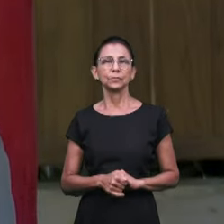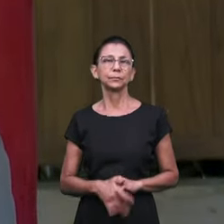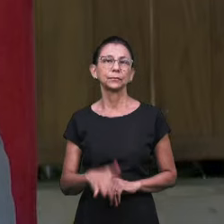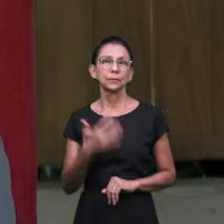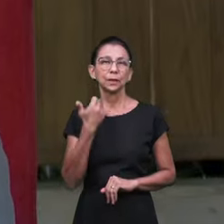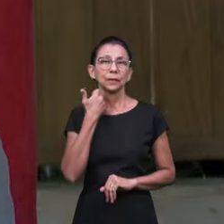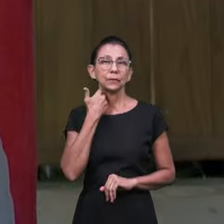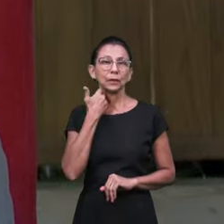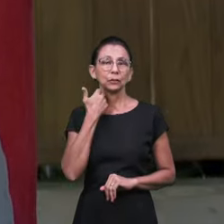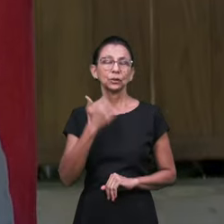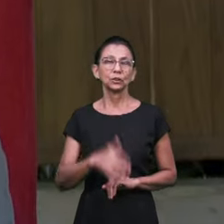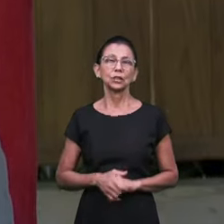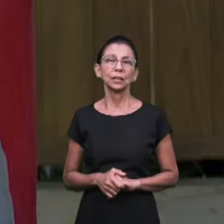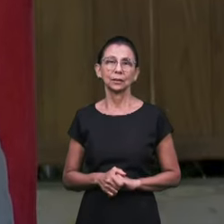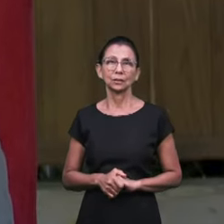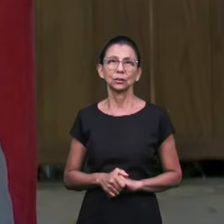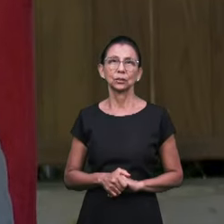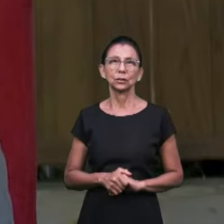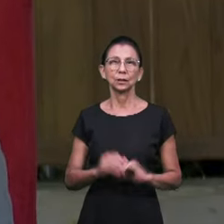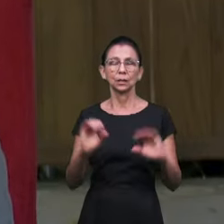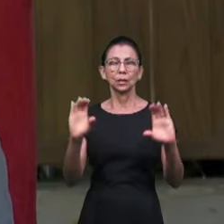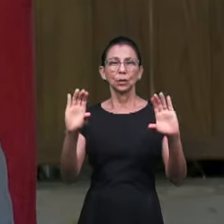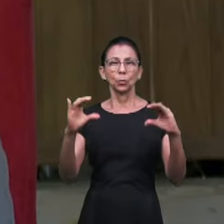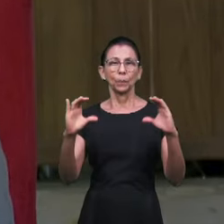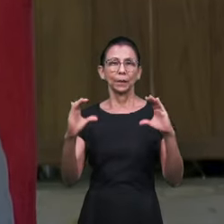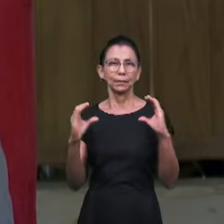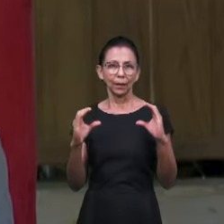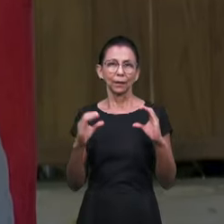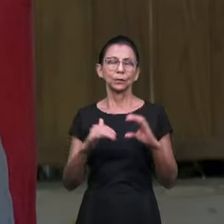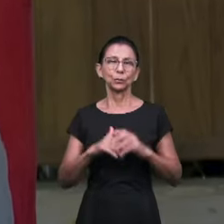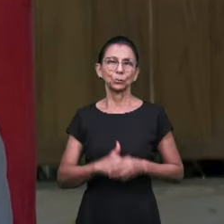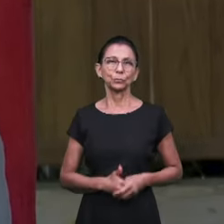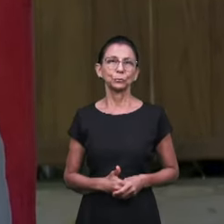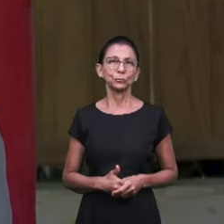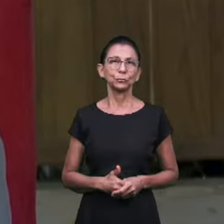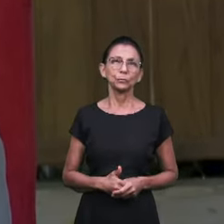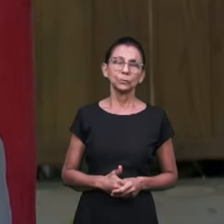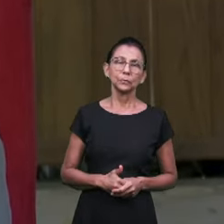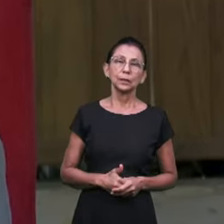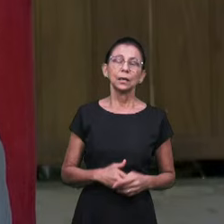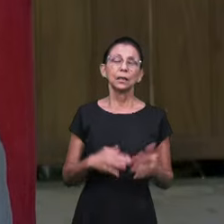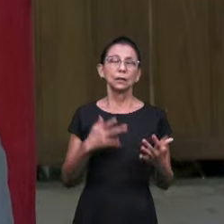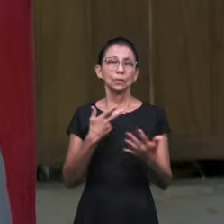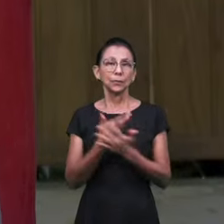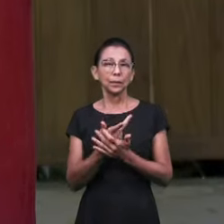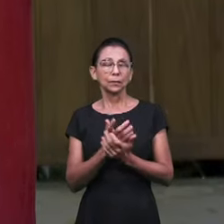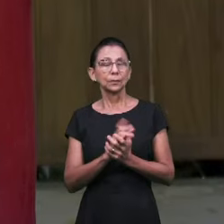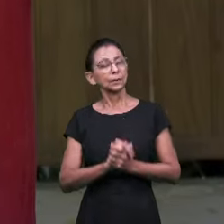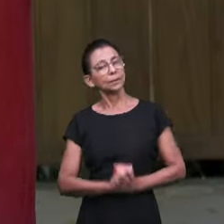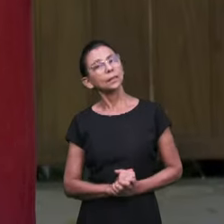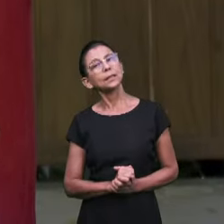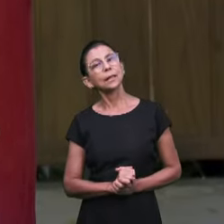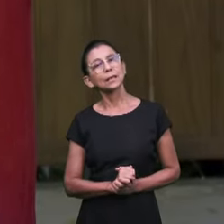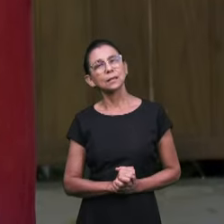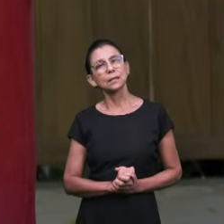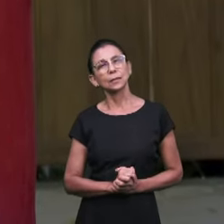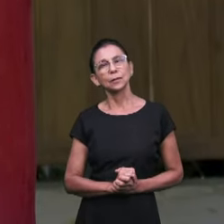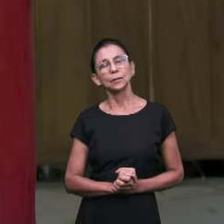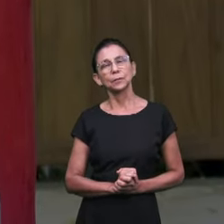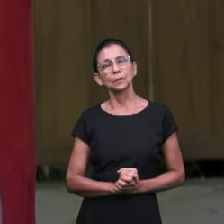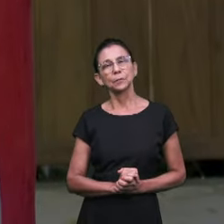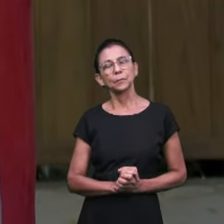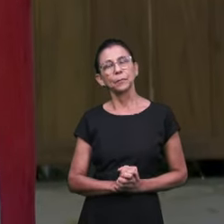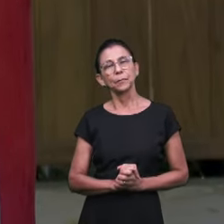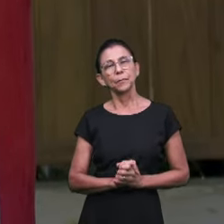acontecer? Ao você colocar ali o seu comentário, isso vai levar a plataforma que nós estamos usando a oferecer esse